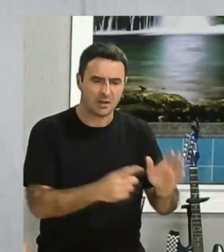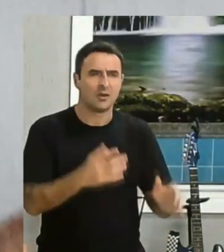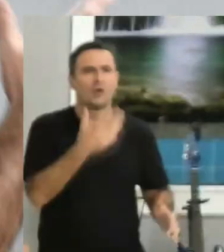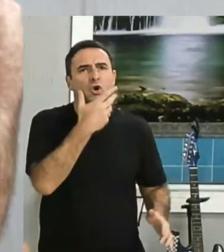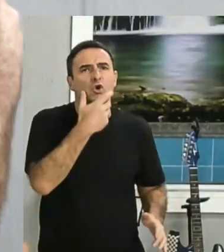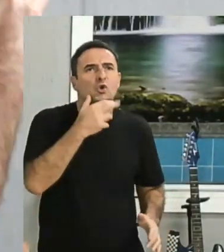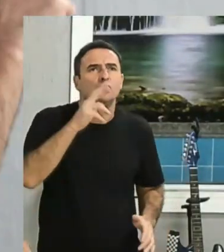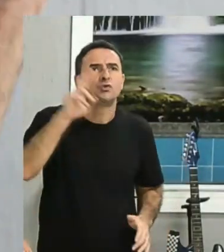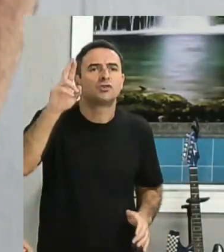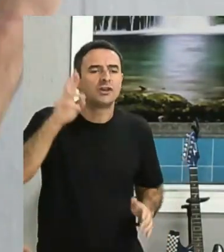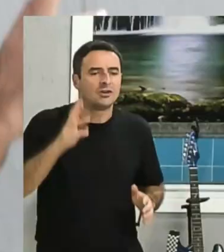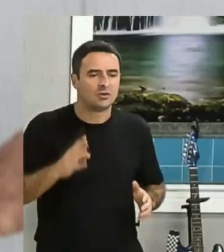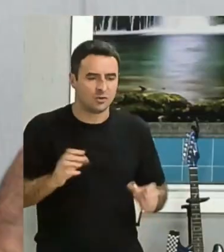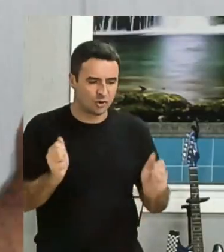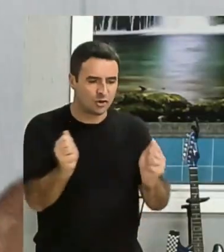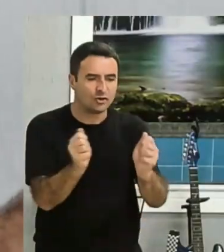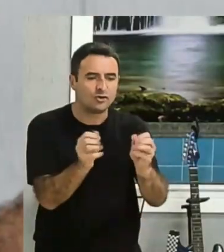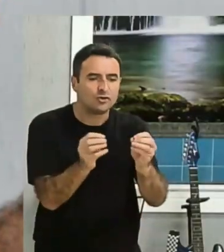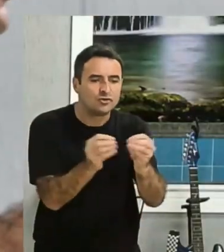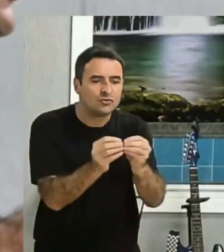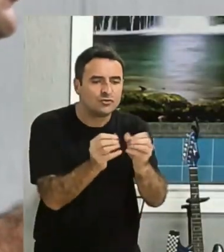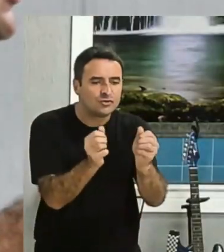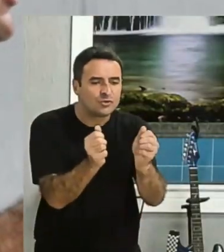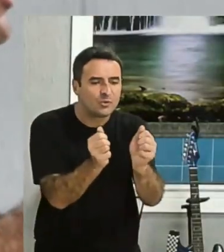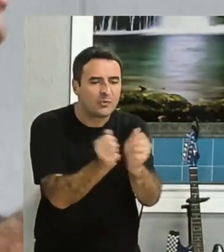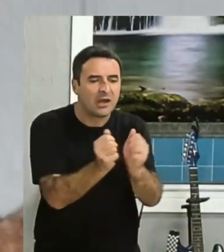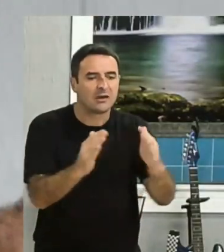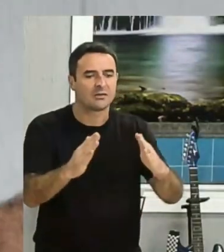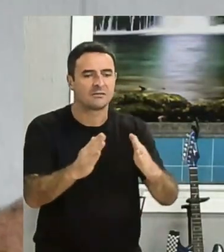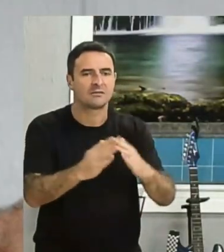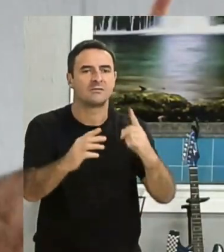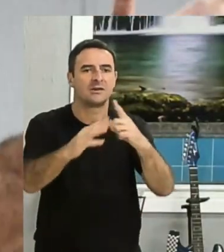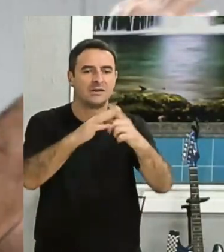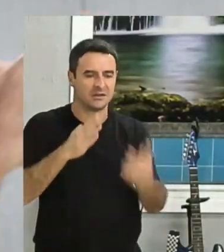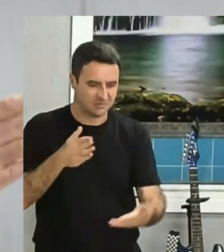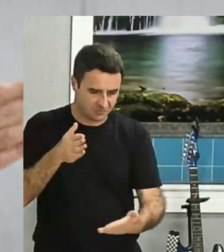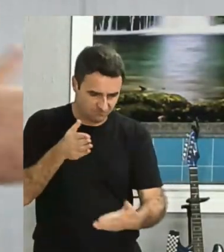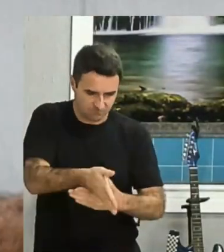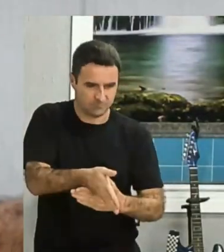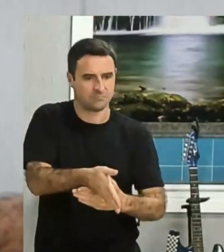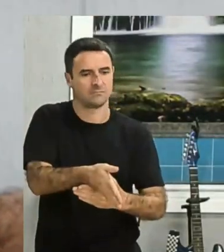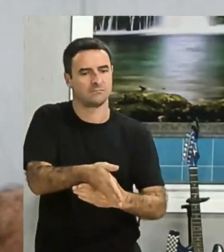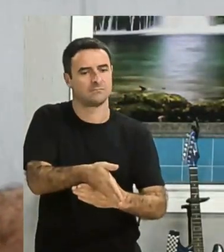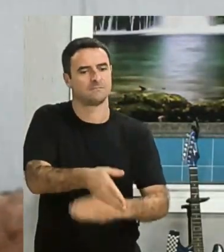Senhor no meio da sua igreja.